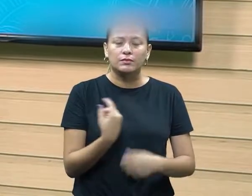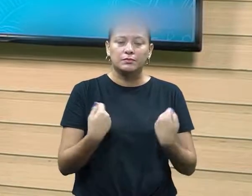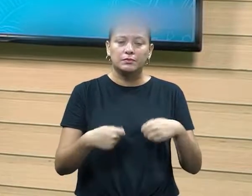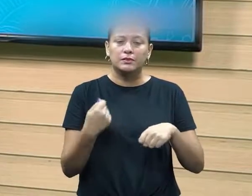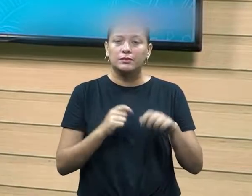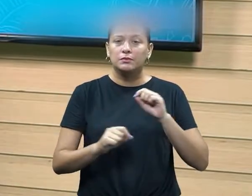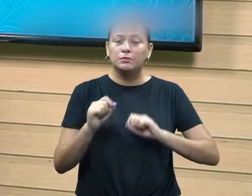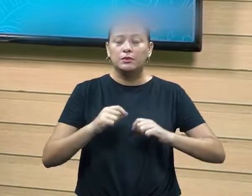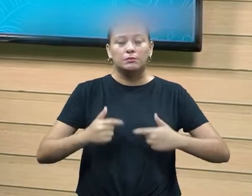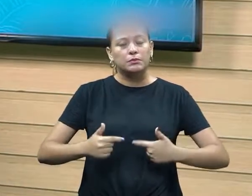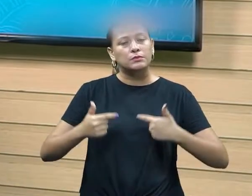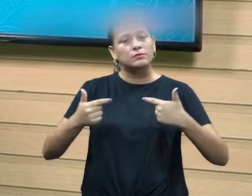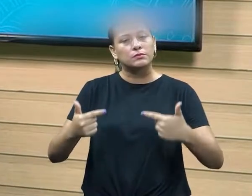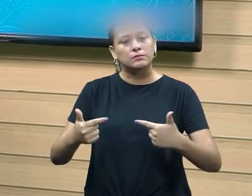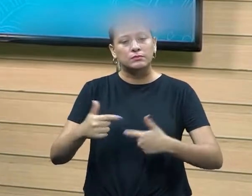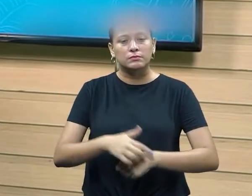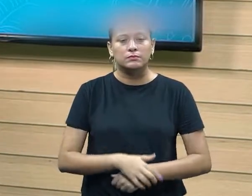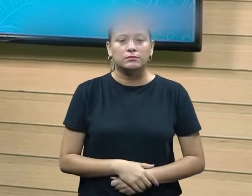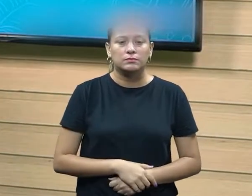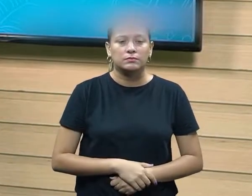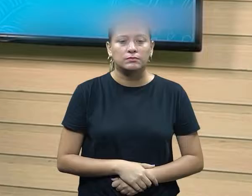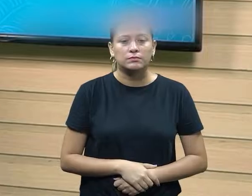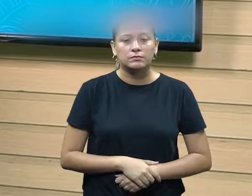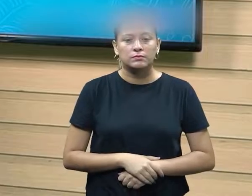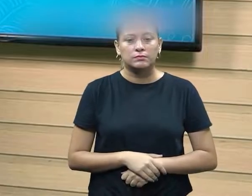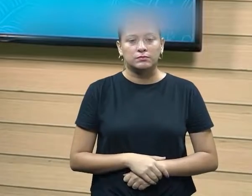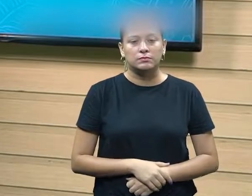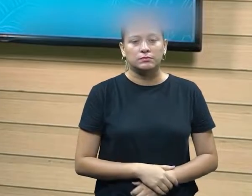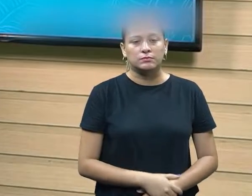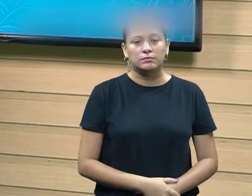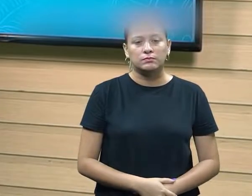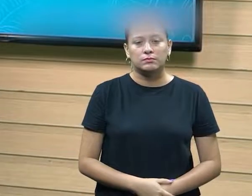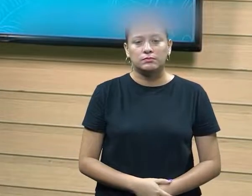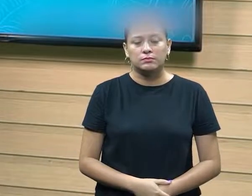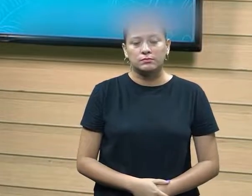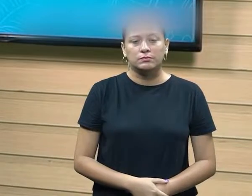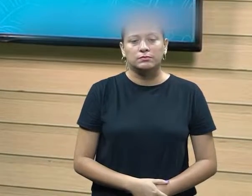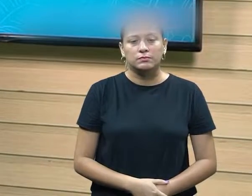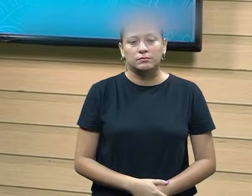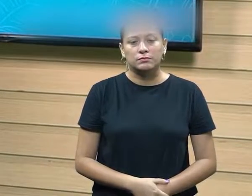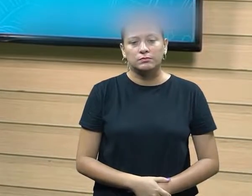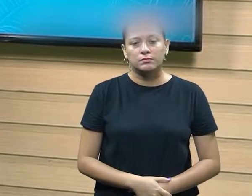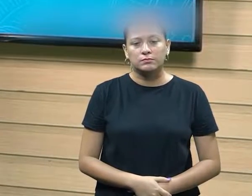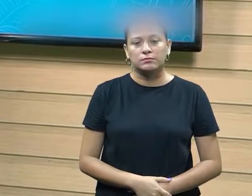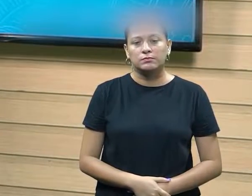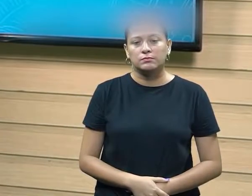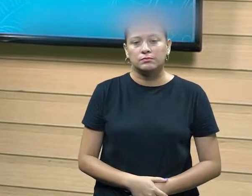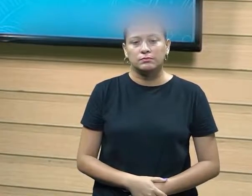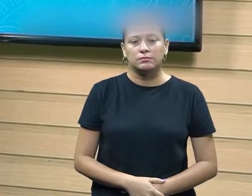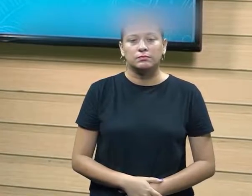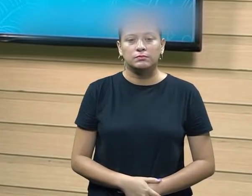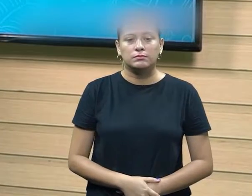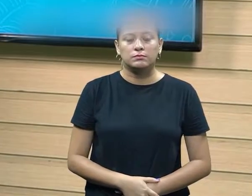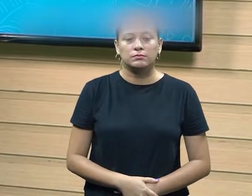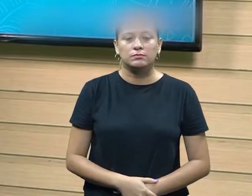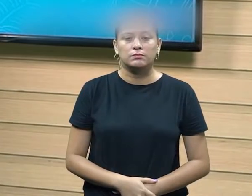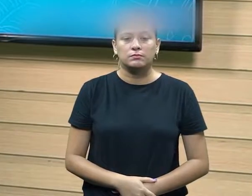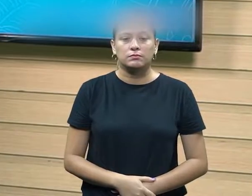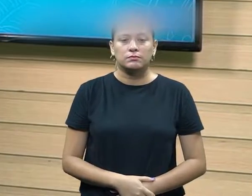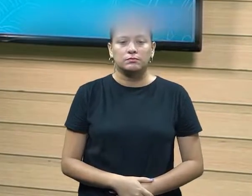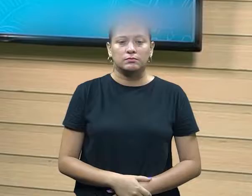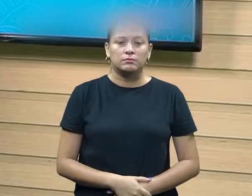nos posicionar de bem para com o outro, né? Essa atividade de estar